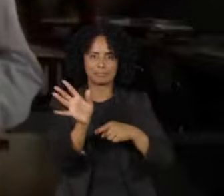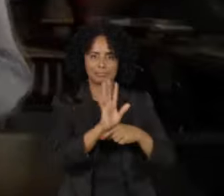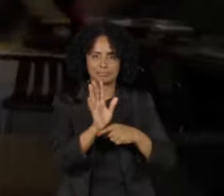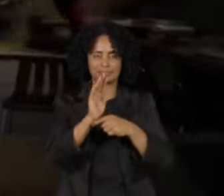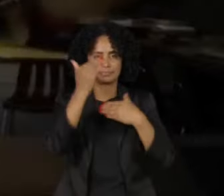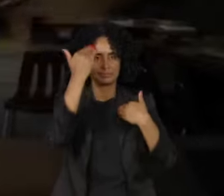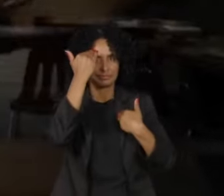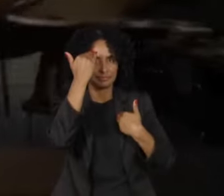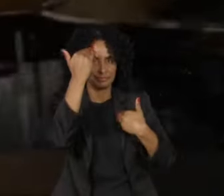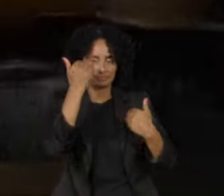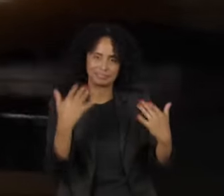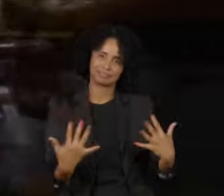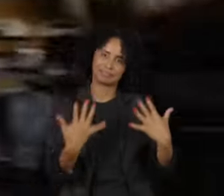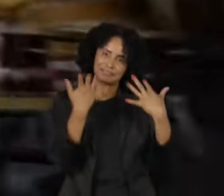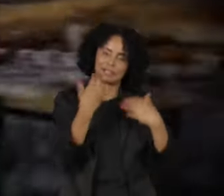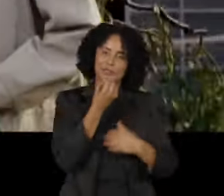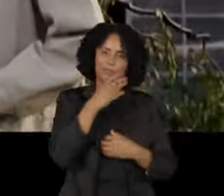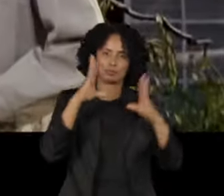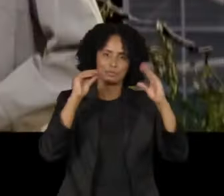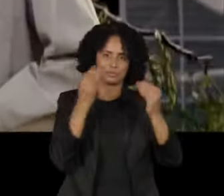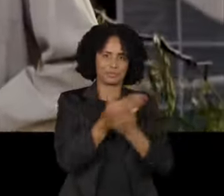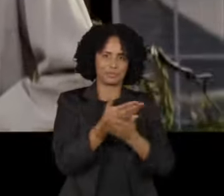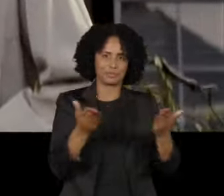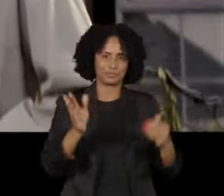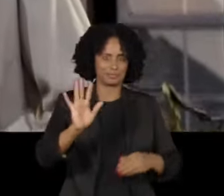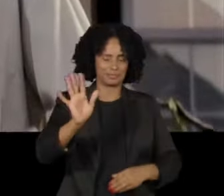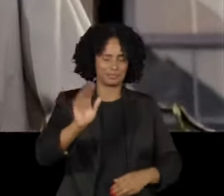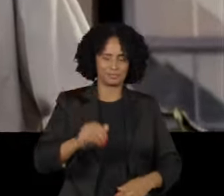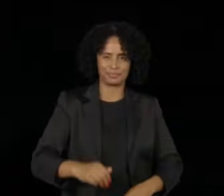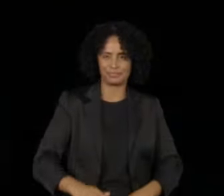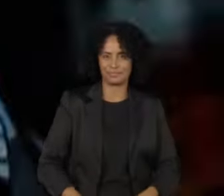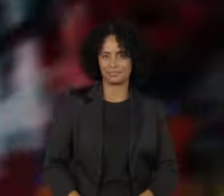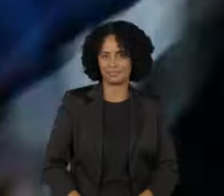Obrigada pela sua companhia. Ótima noite para você. Até amanhã.